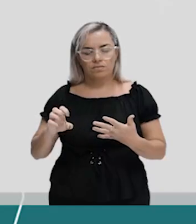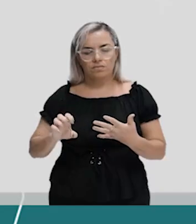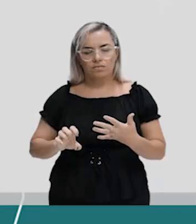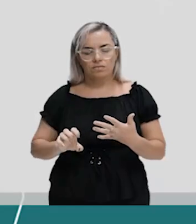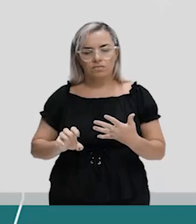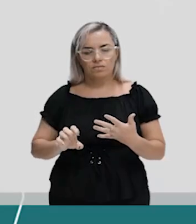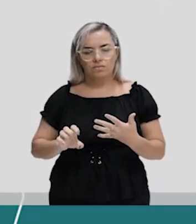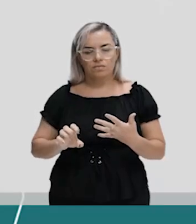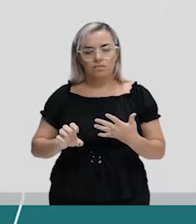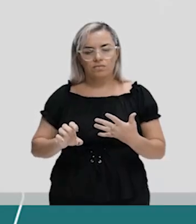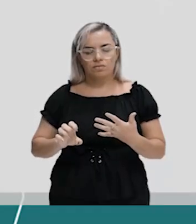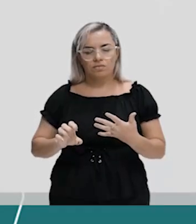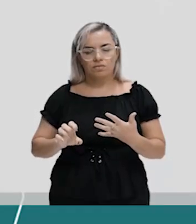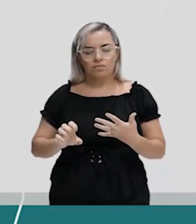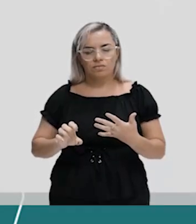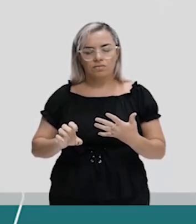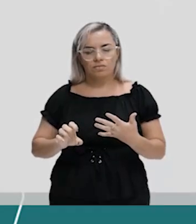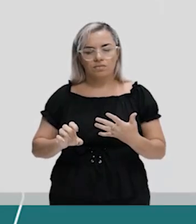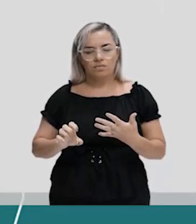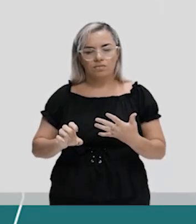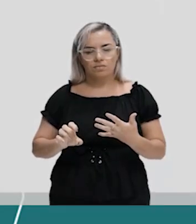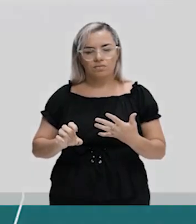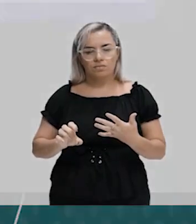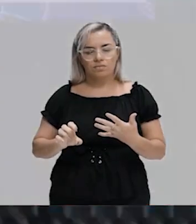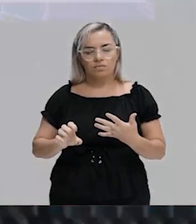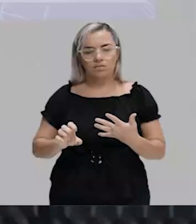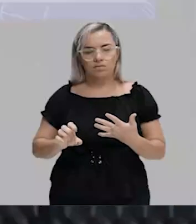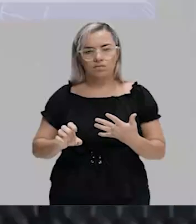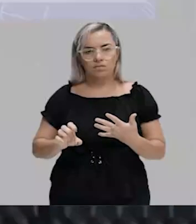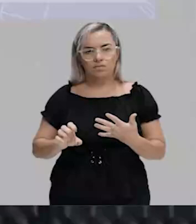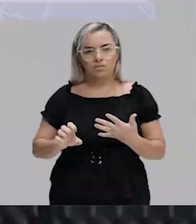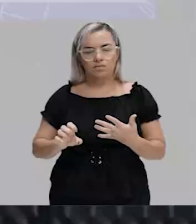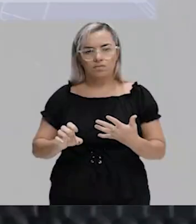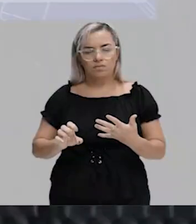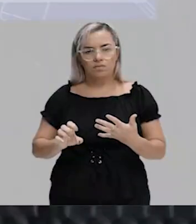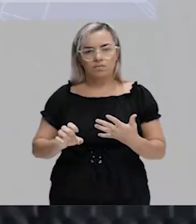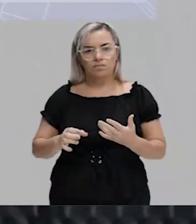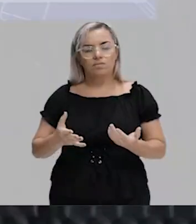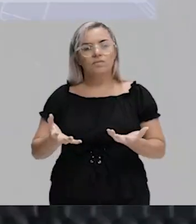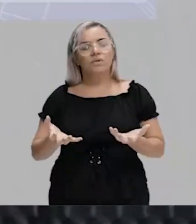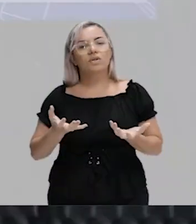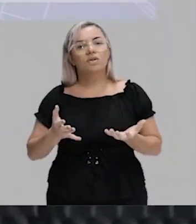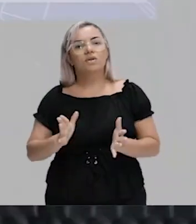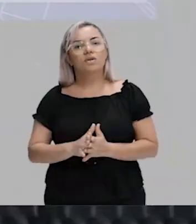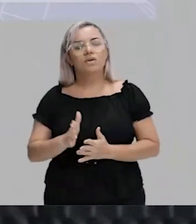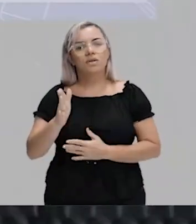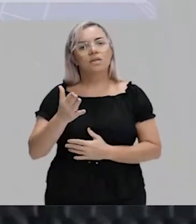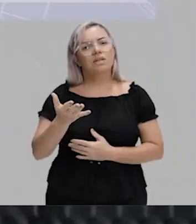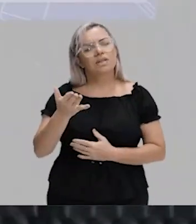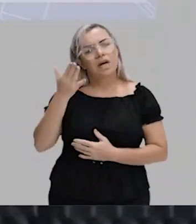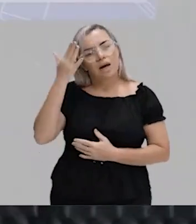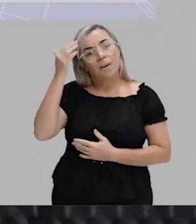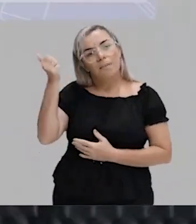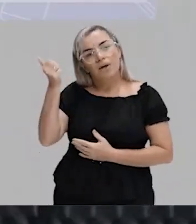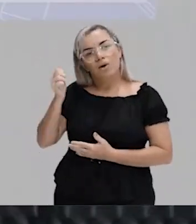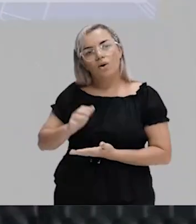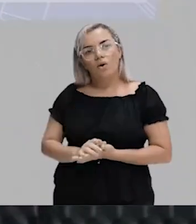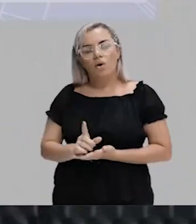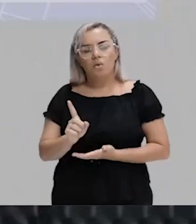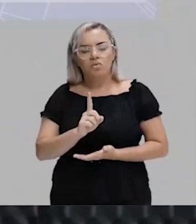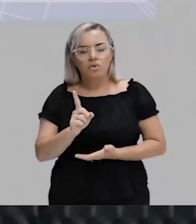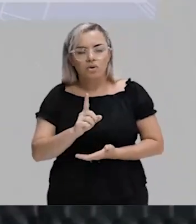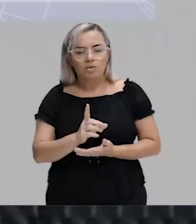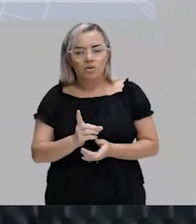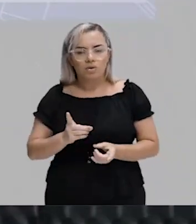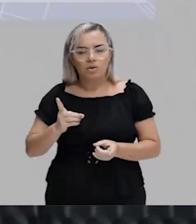E. Eu me julgo o mais feliz dos mortais. Então, ele quer saber aí onde não teve a questão da...